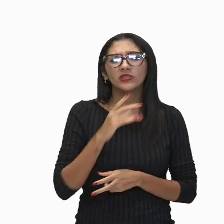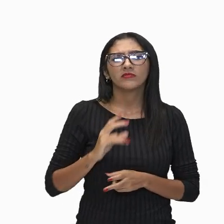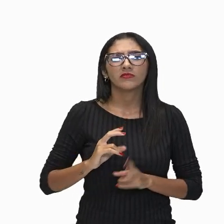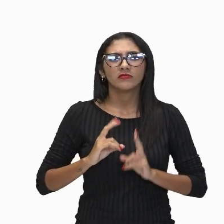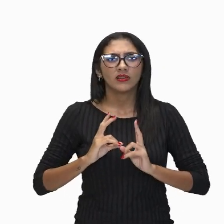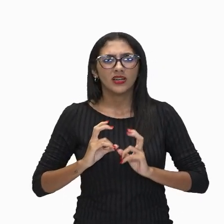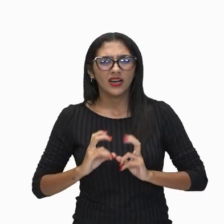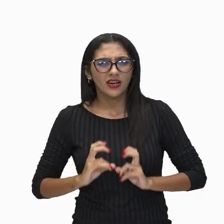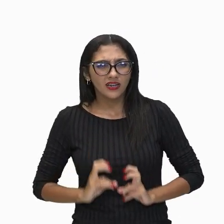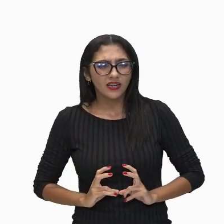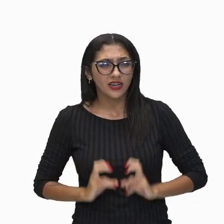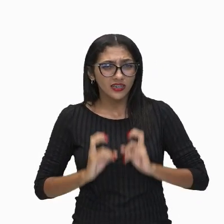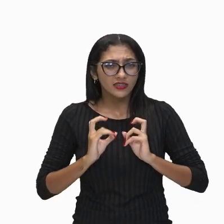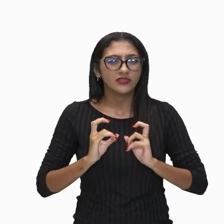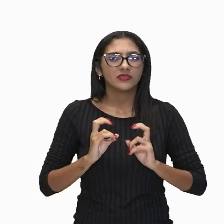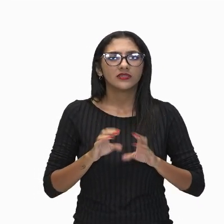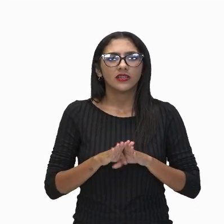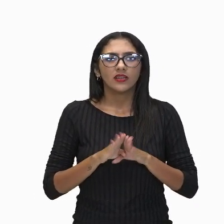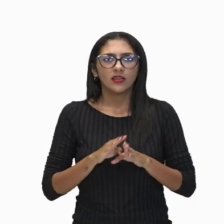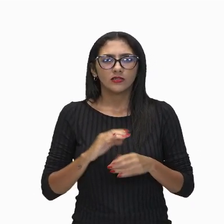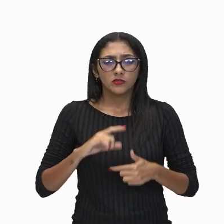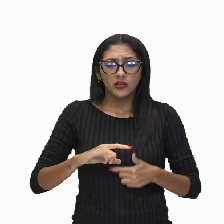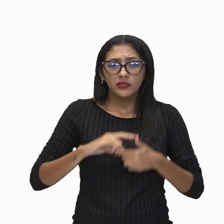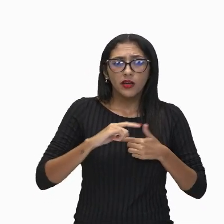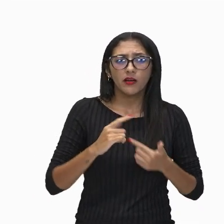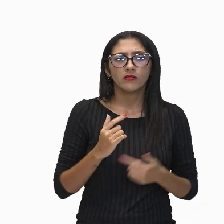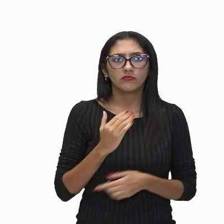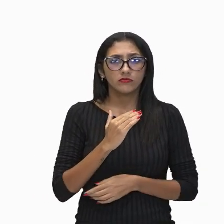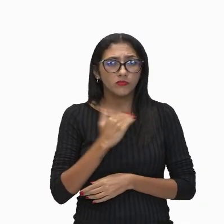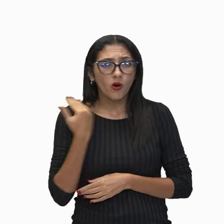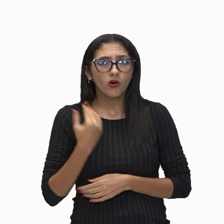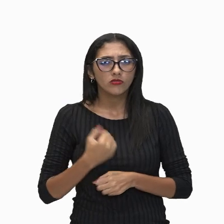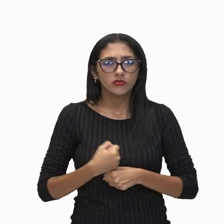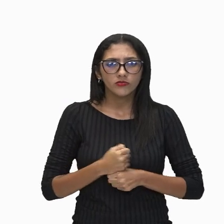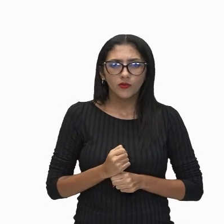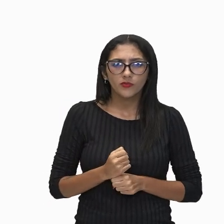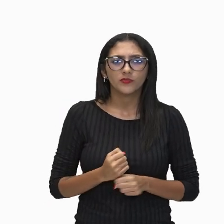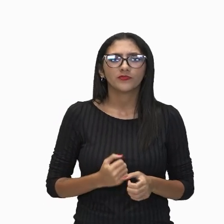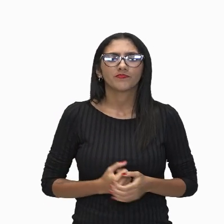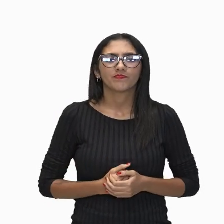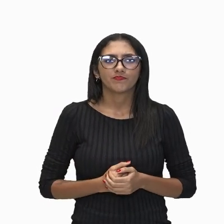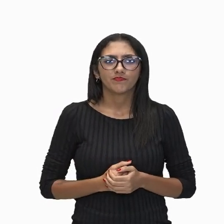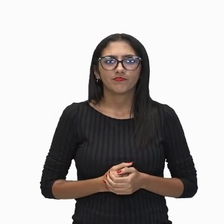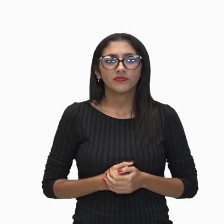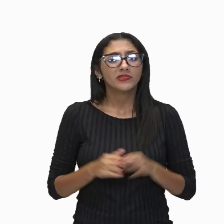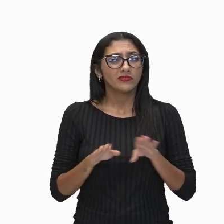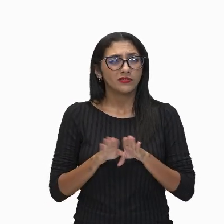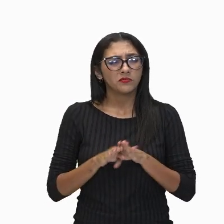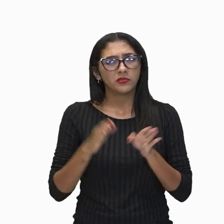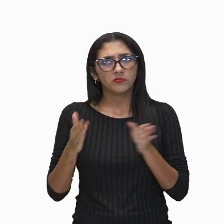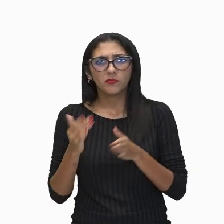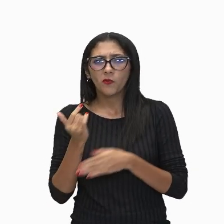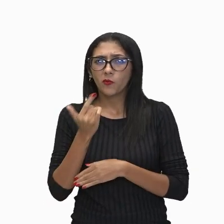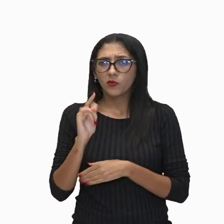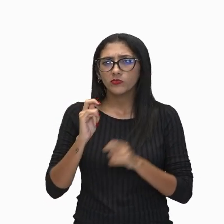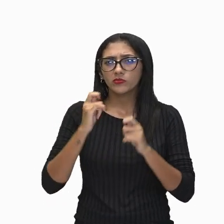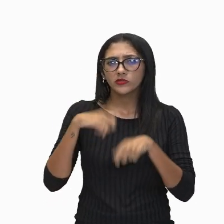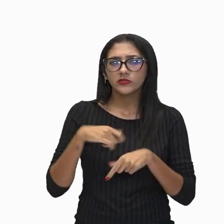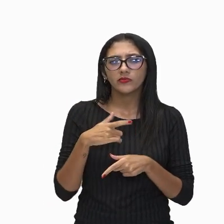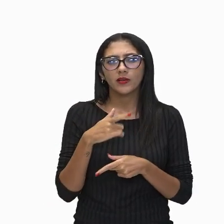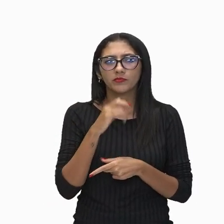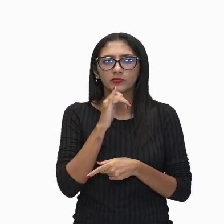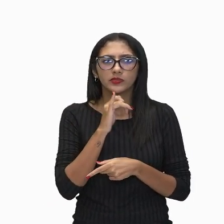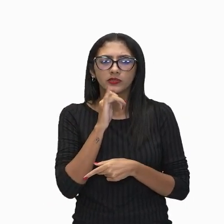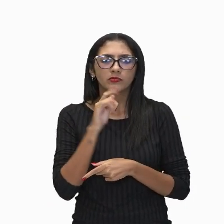a fome, a solidão, a morte. Há quem diga também que o poema é sujo porque se trata de uma espécie